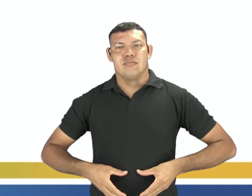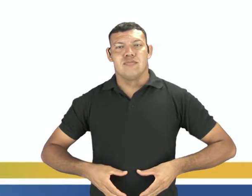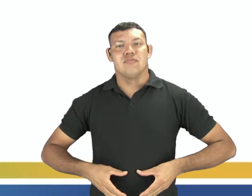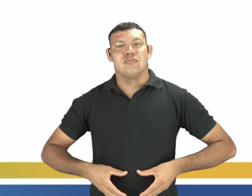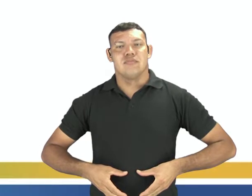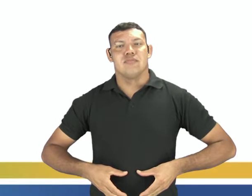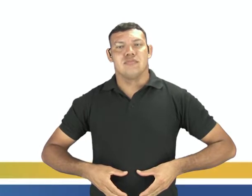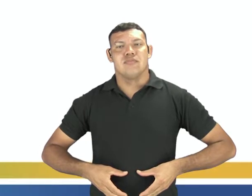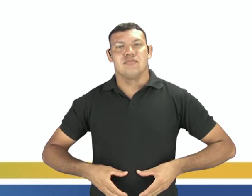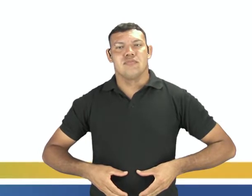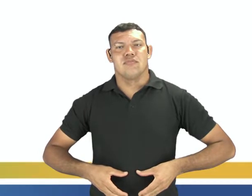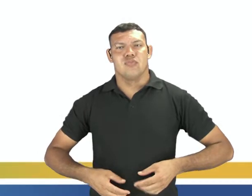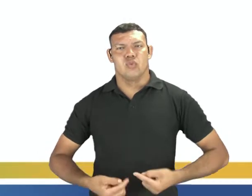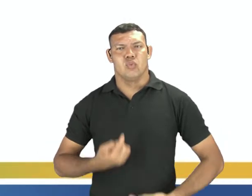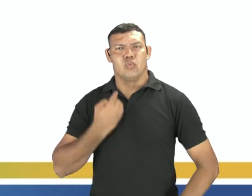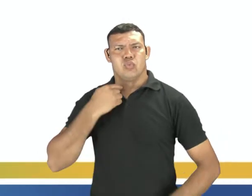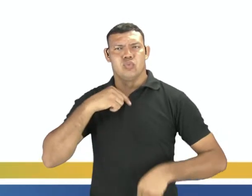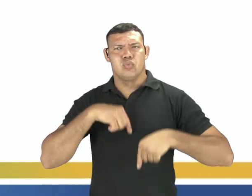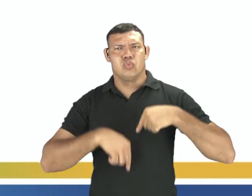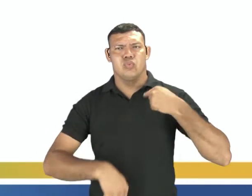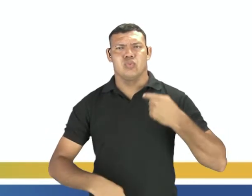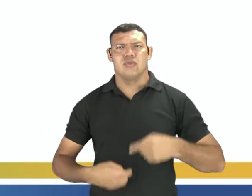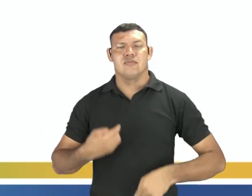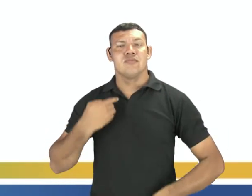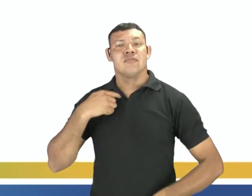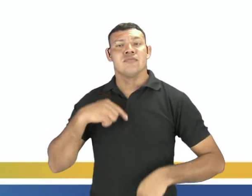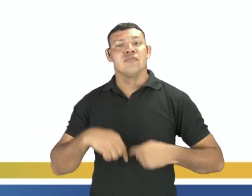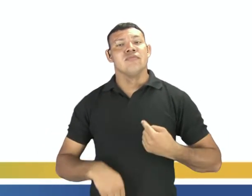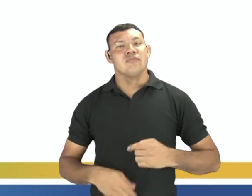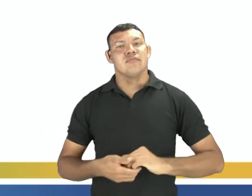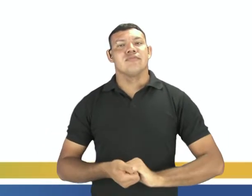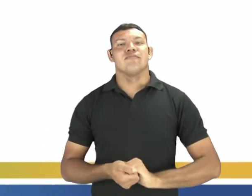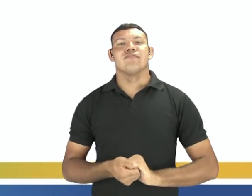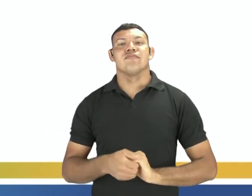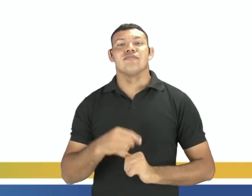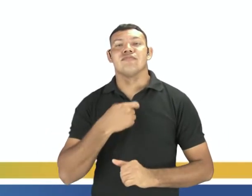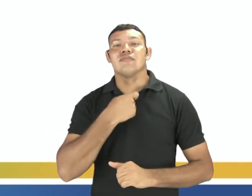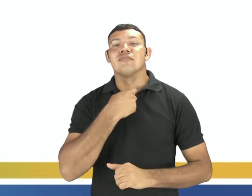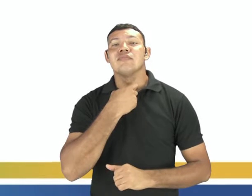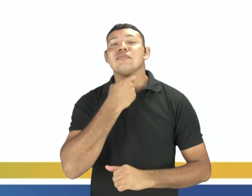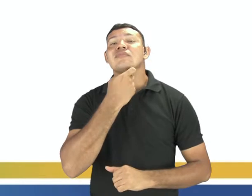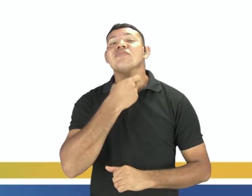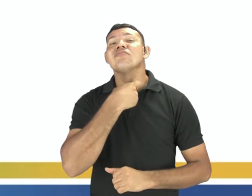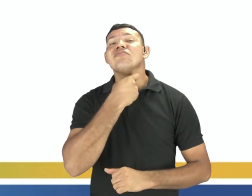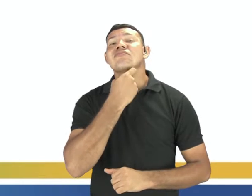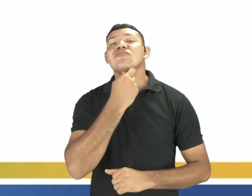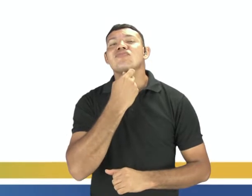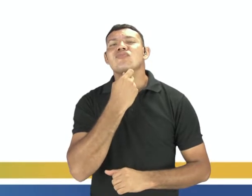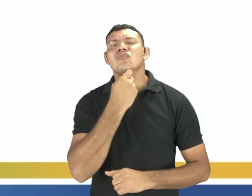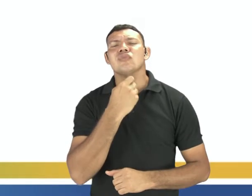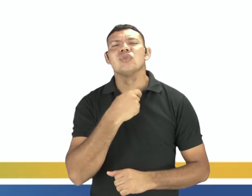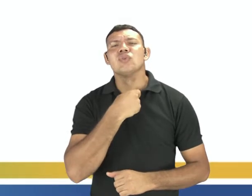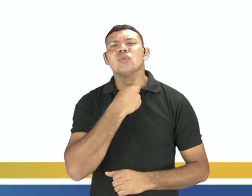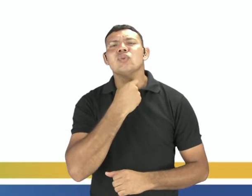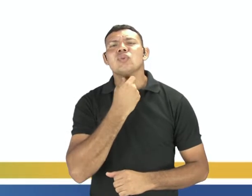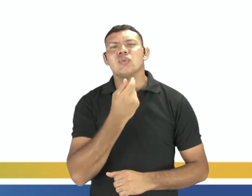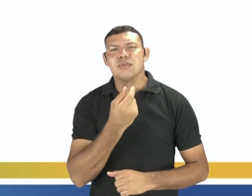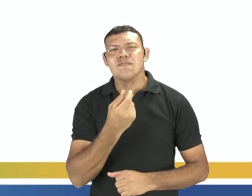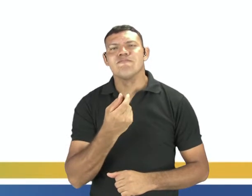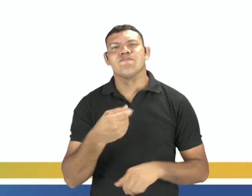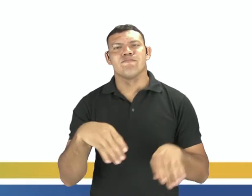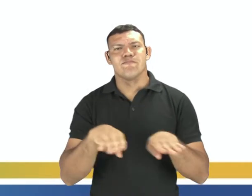Aumenta também a irrigação sanguínea do clitóris. A voz também muda, ficando um pouco mais fina.